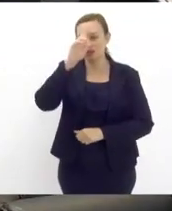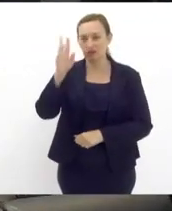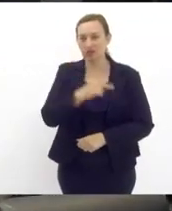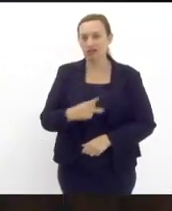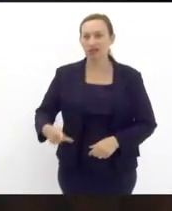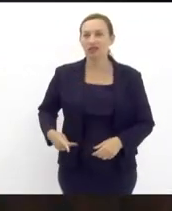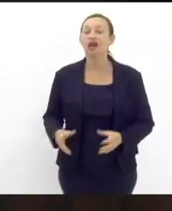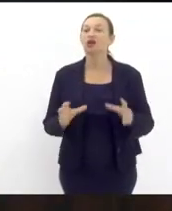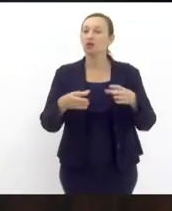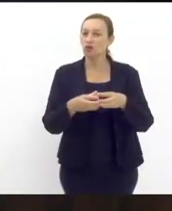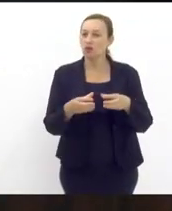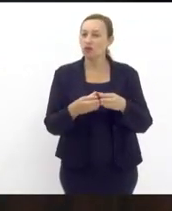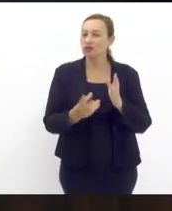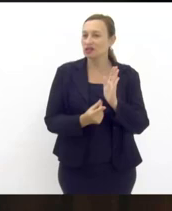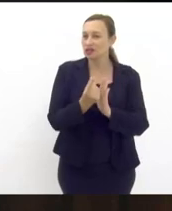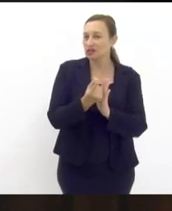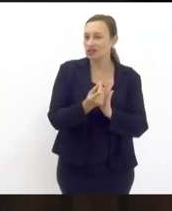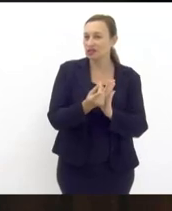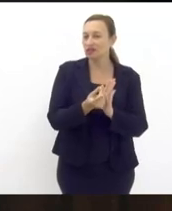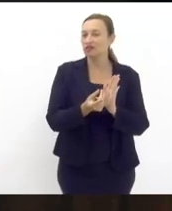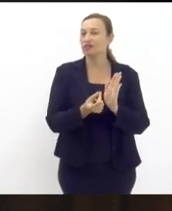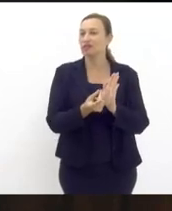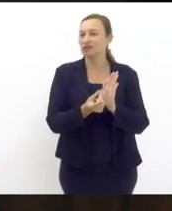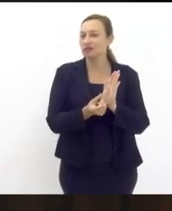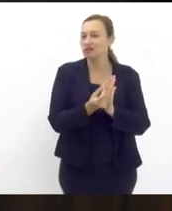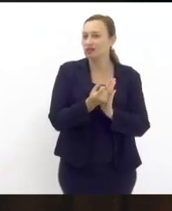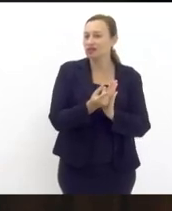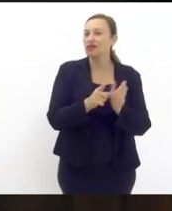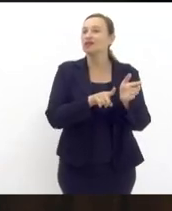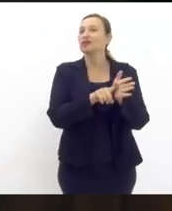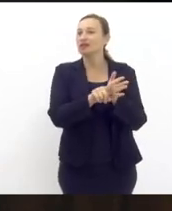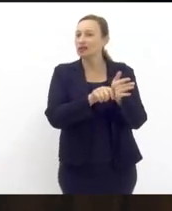pela comissão de orçamento Finanças fiscalização